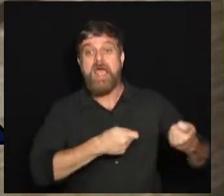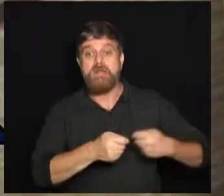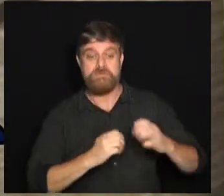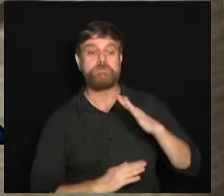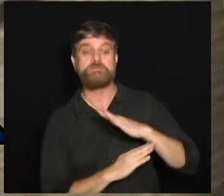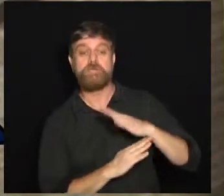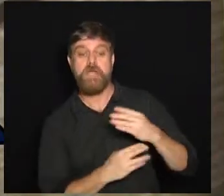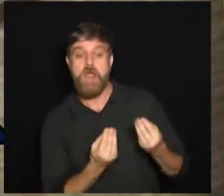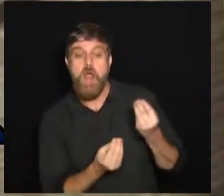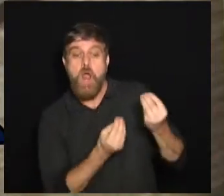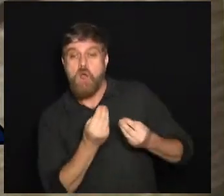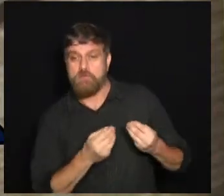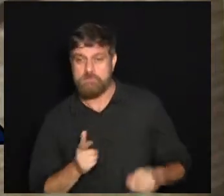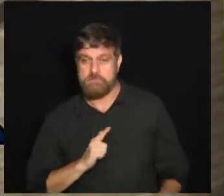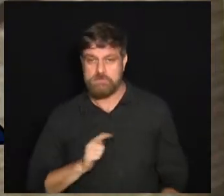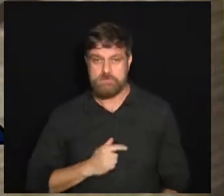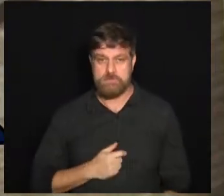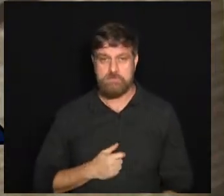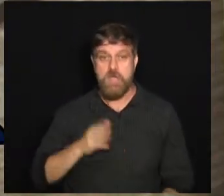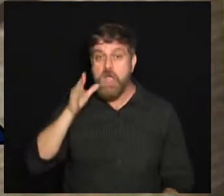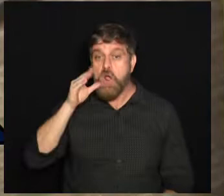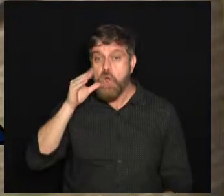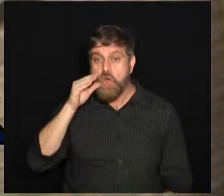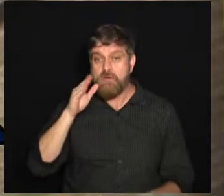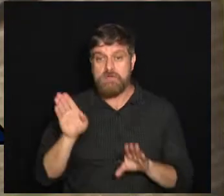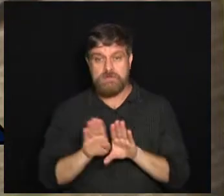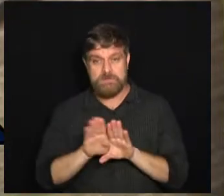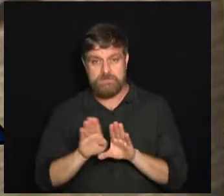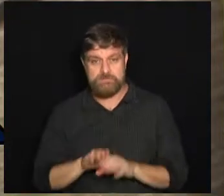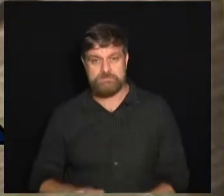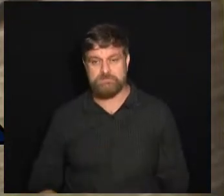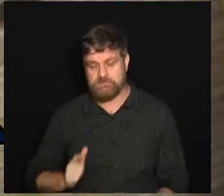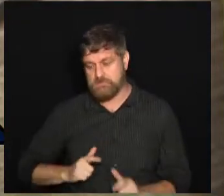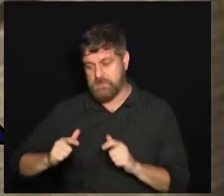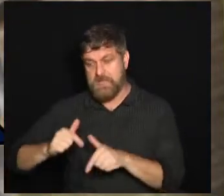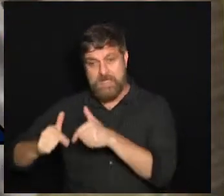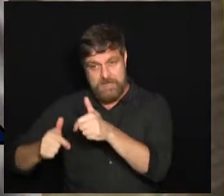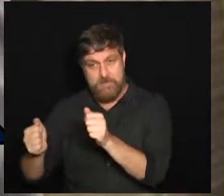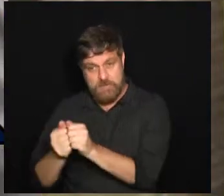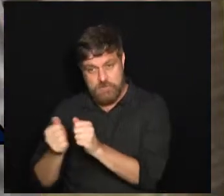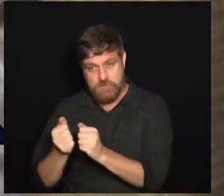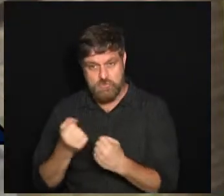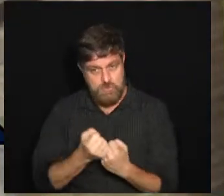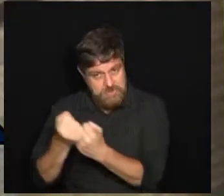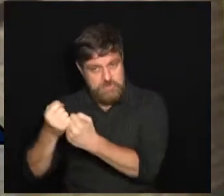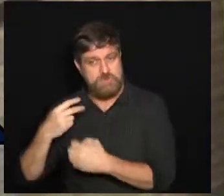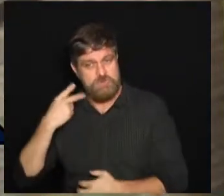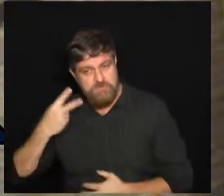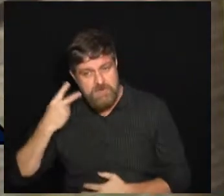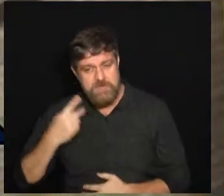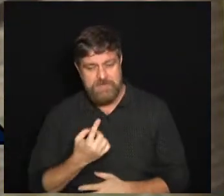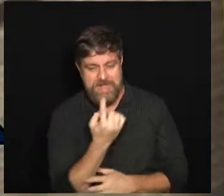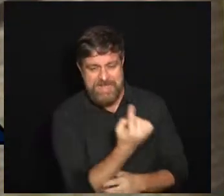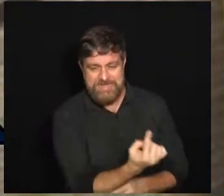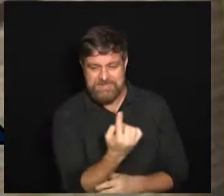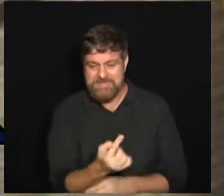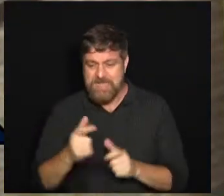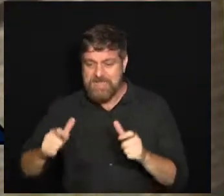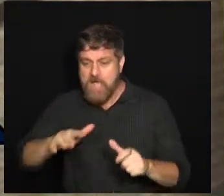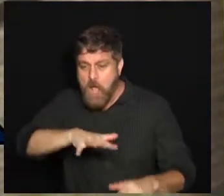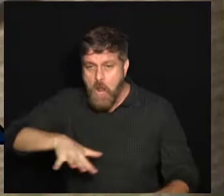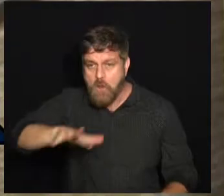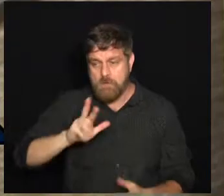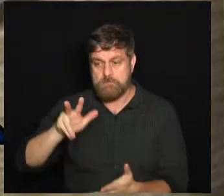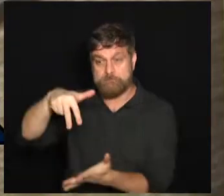casa, no que diz respeito a vocês, funcionários, quer os de gabinete, quer os efetivos em cada espaço que aqui